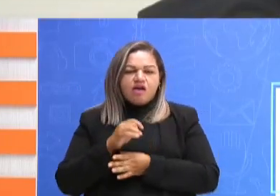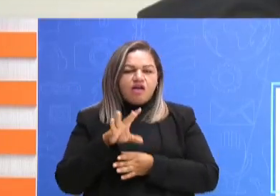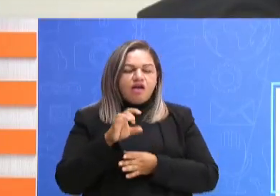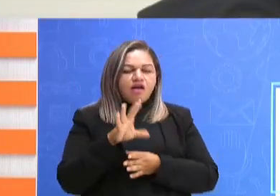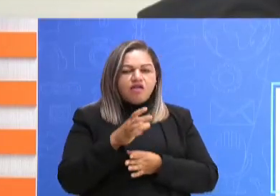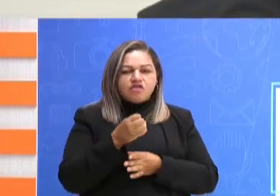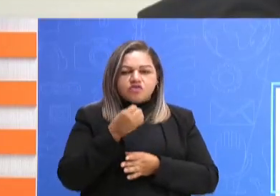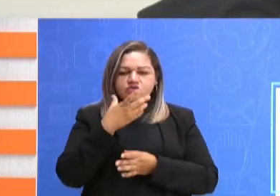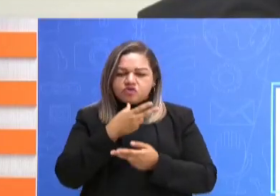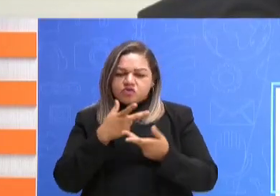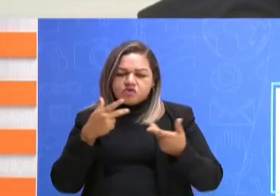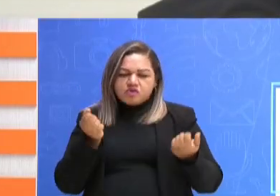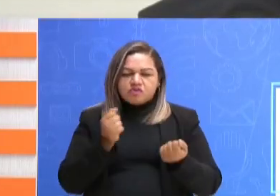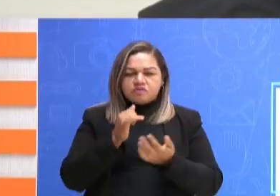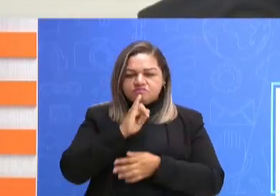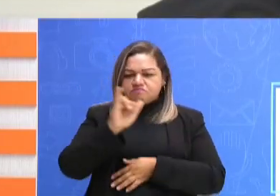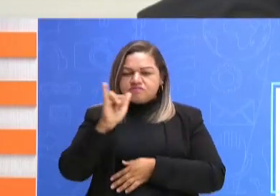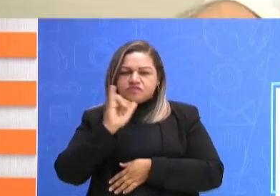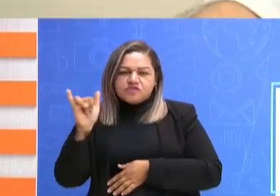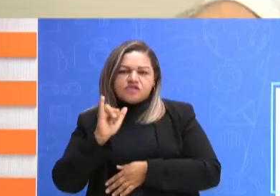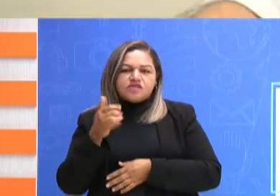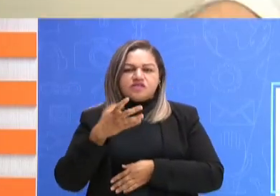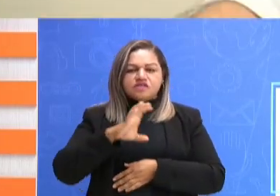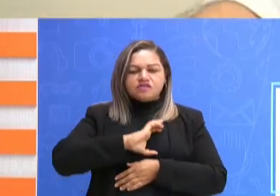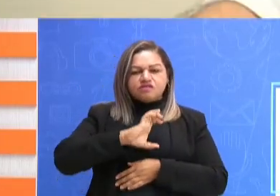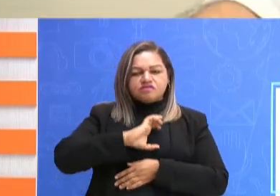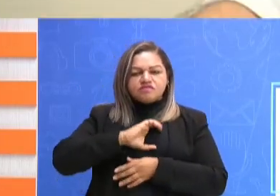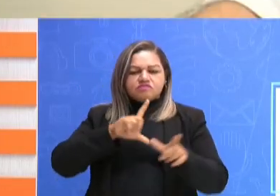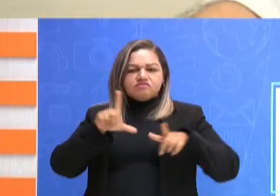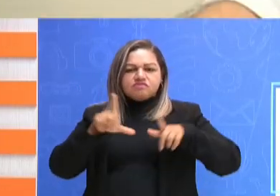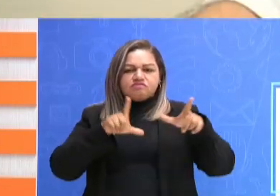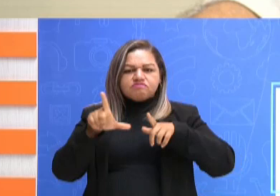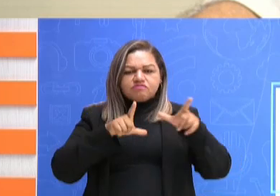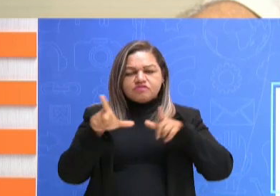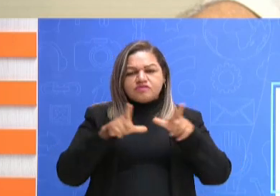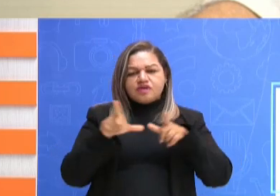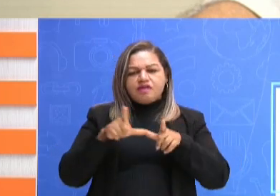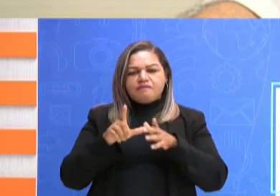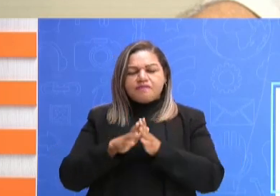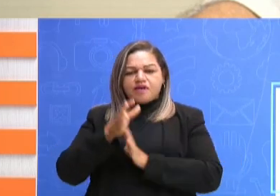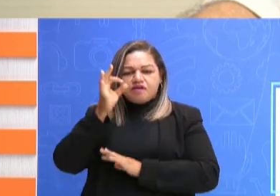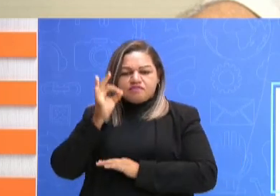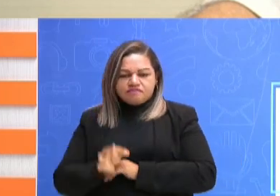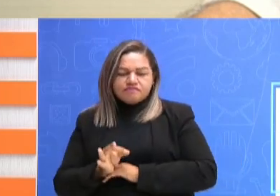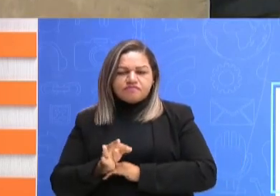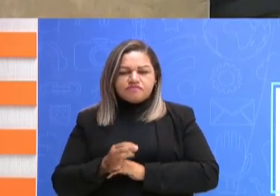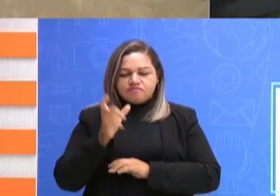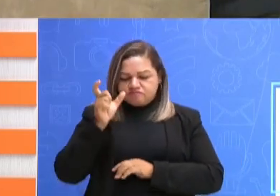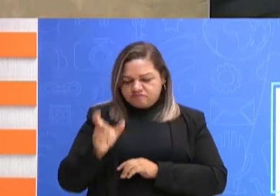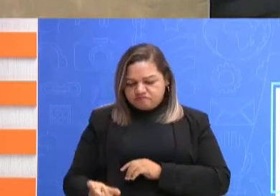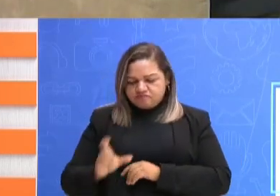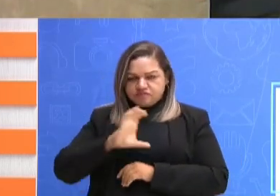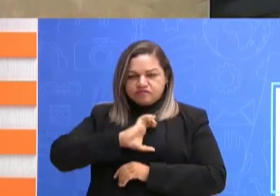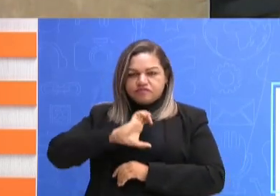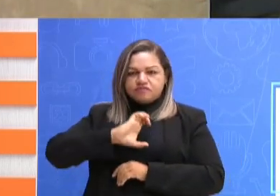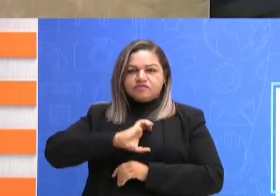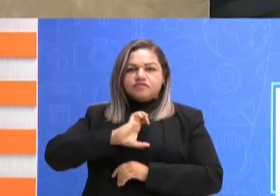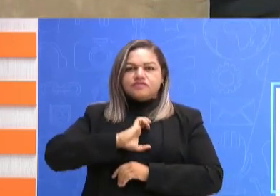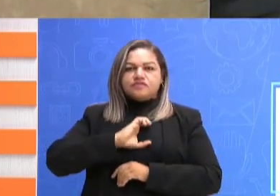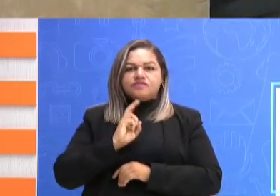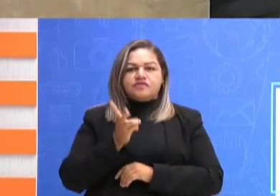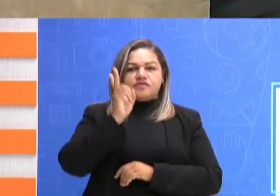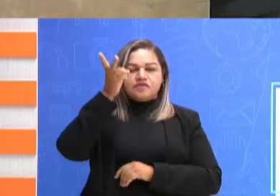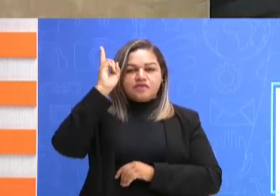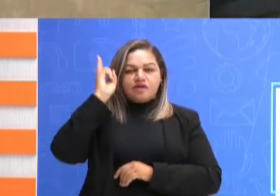nossa cidade. Isso é fruto da sua gestão, seu trabalho sério como prefeito, como ser humano e como um caxiense, como o senhor